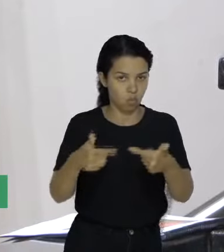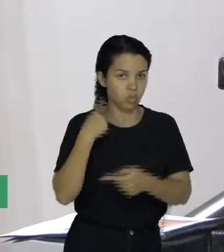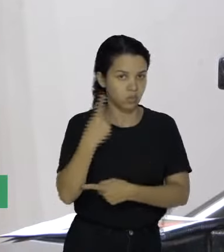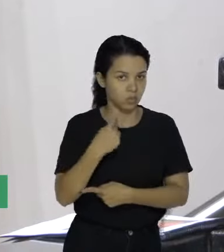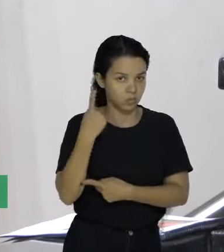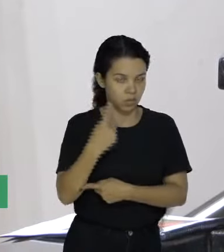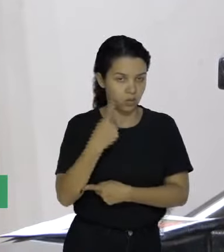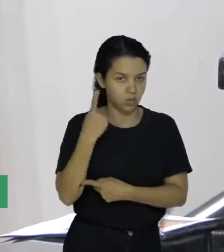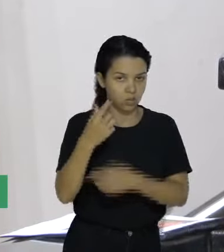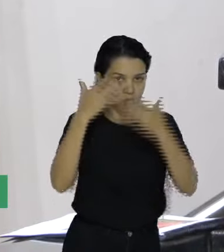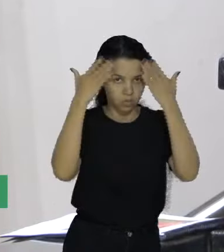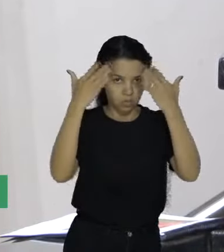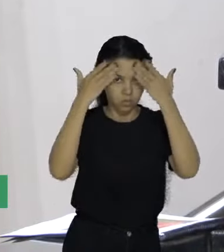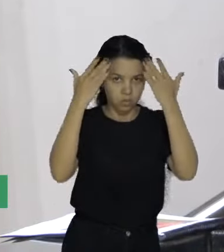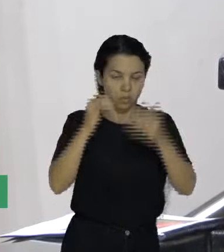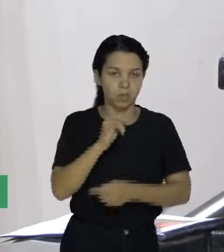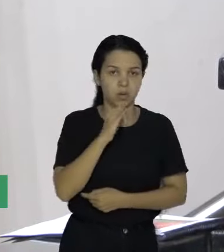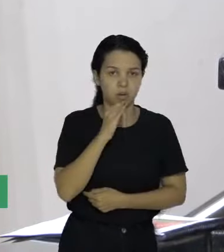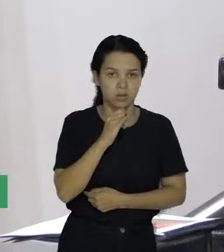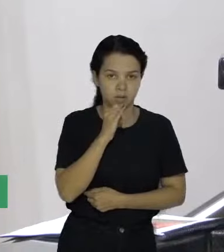Milton como por exemplo